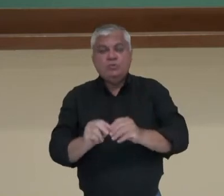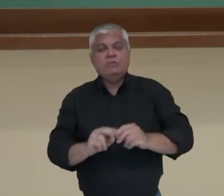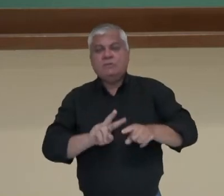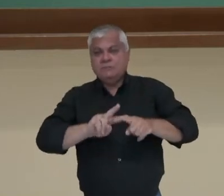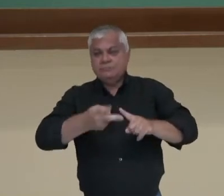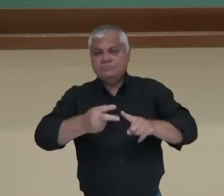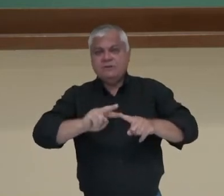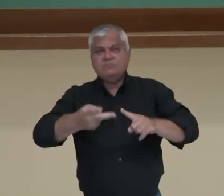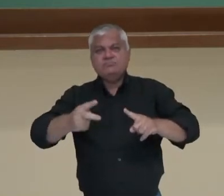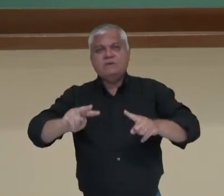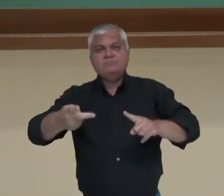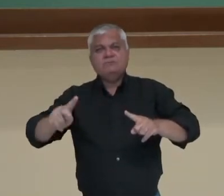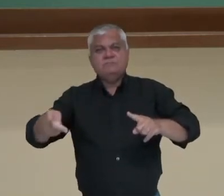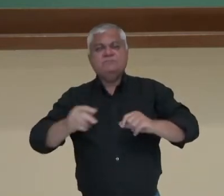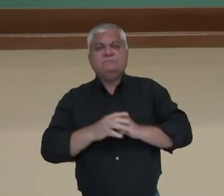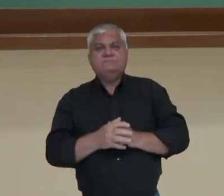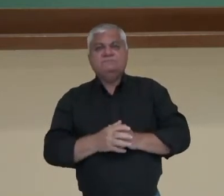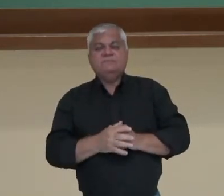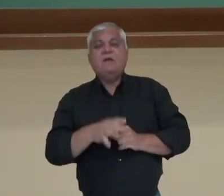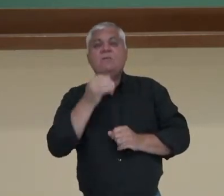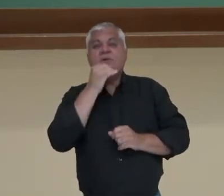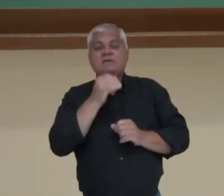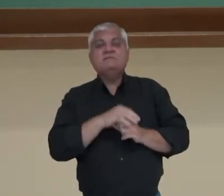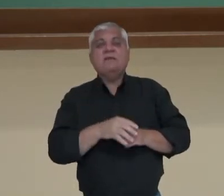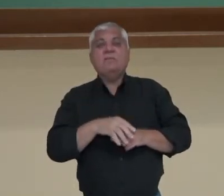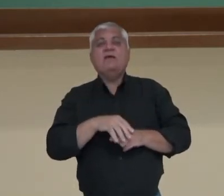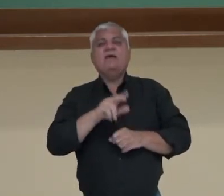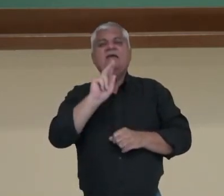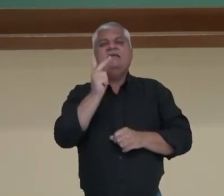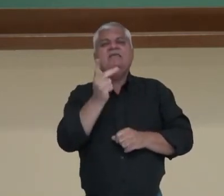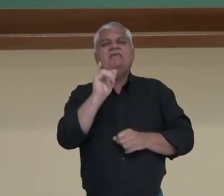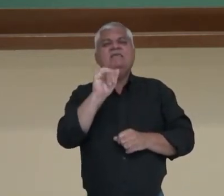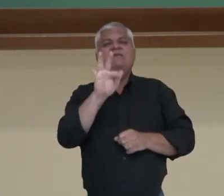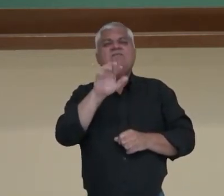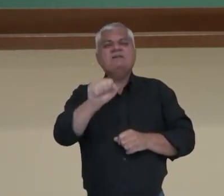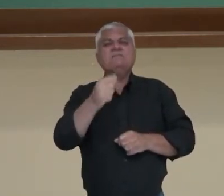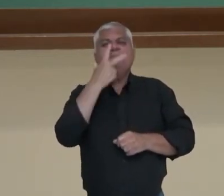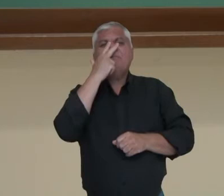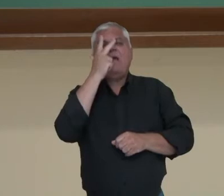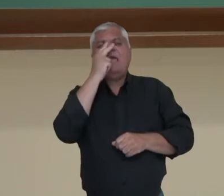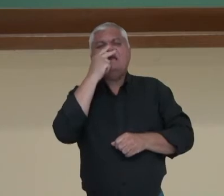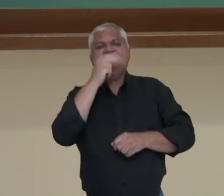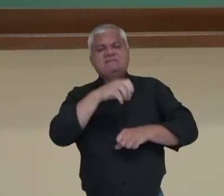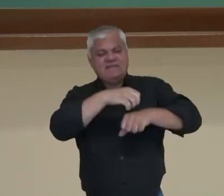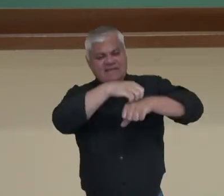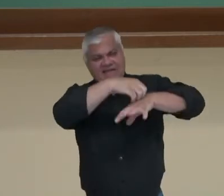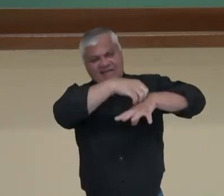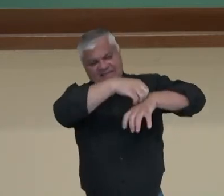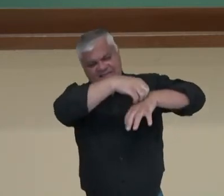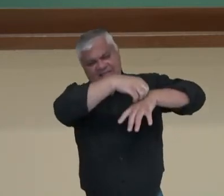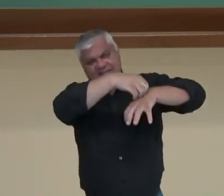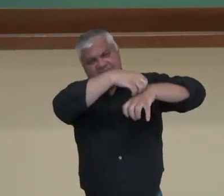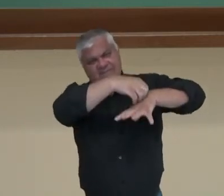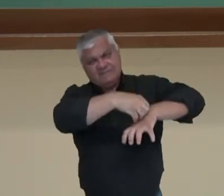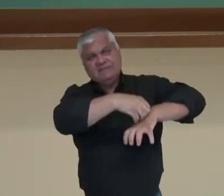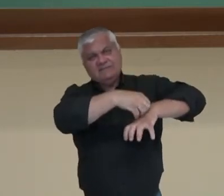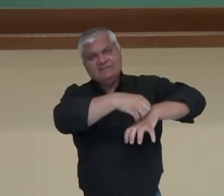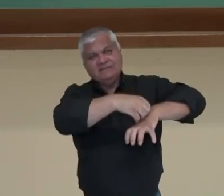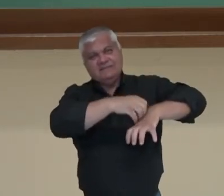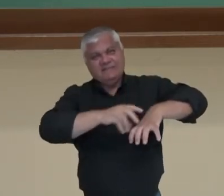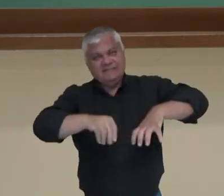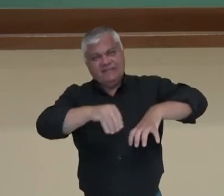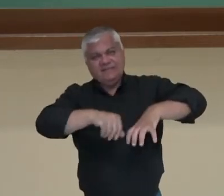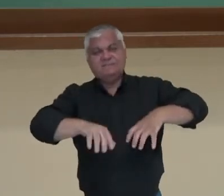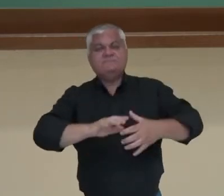através de esporos. As hifas é aquela estrutura, como se fossem raízes que os fungos utilizam para se fixar no